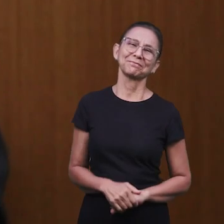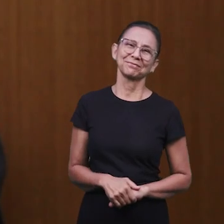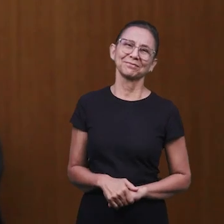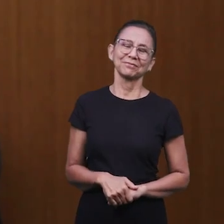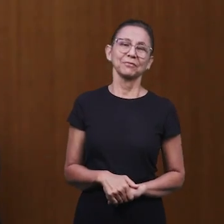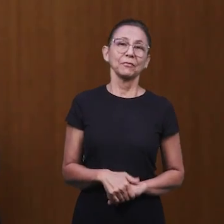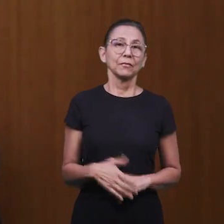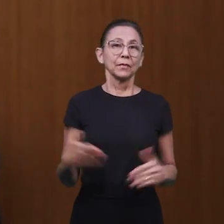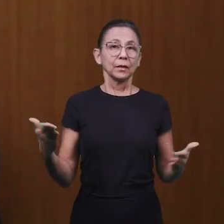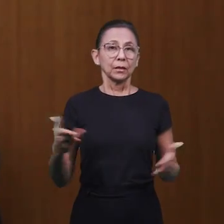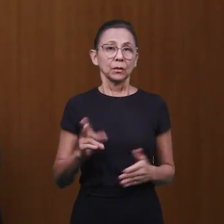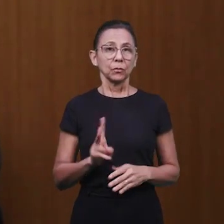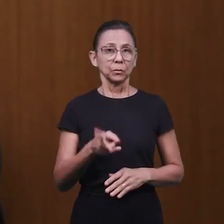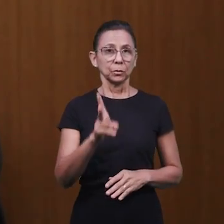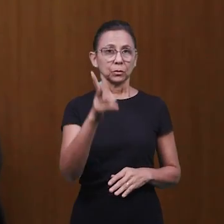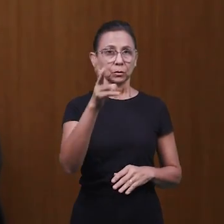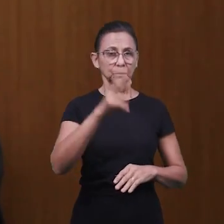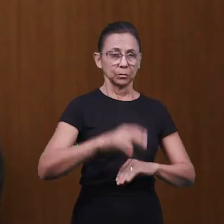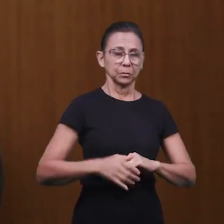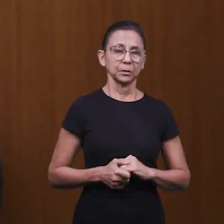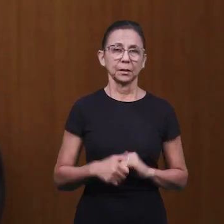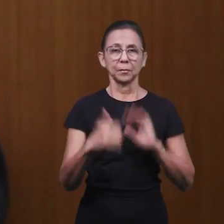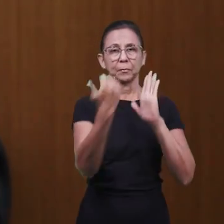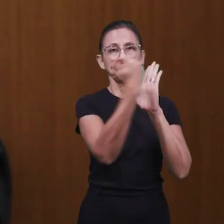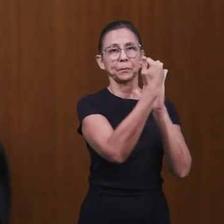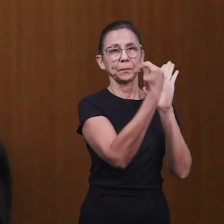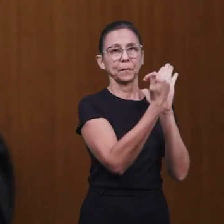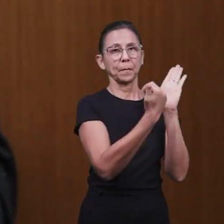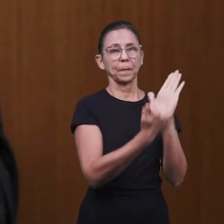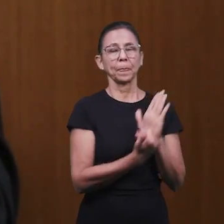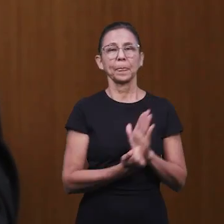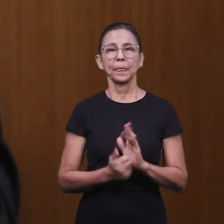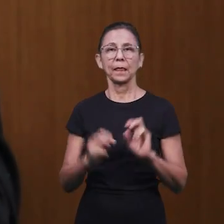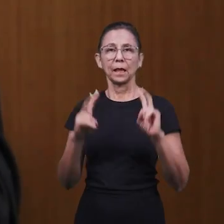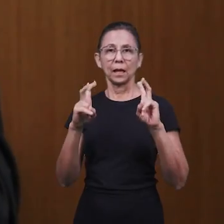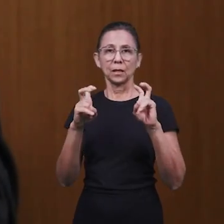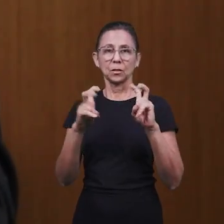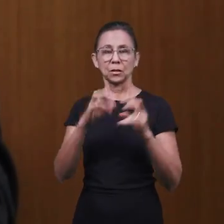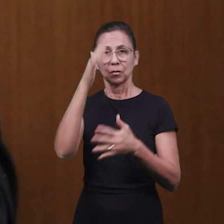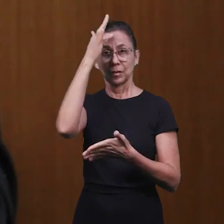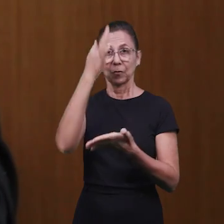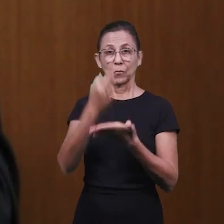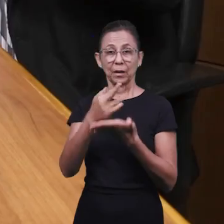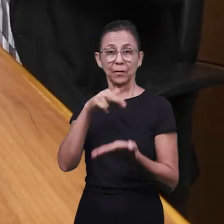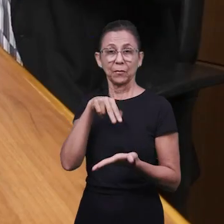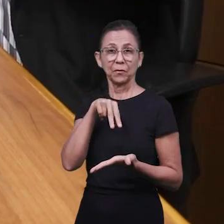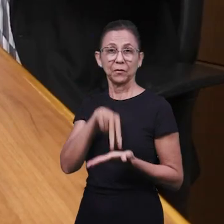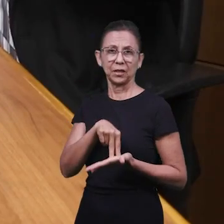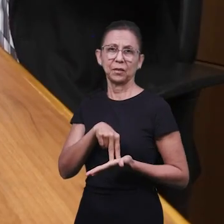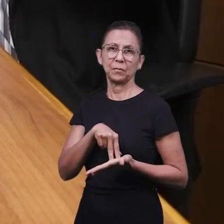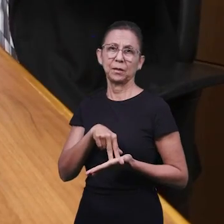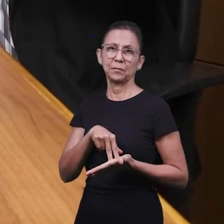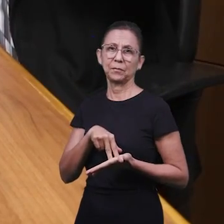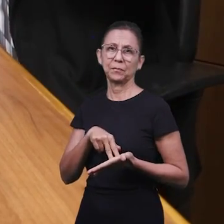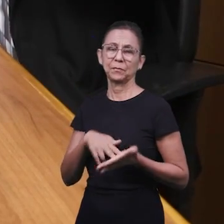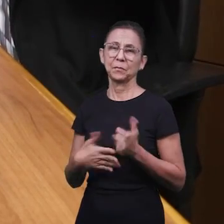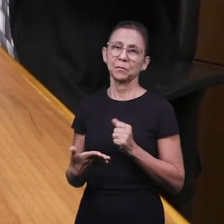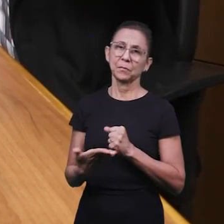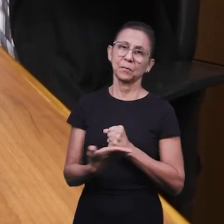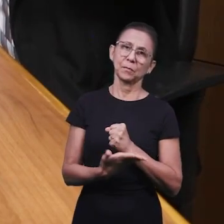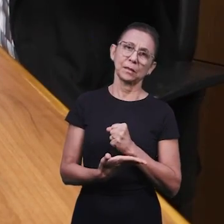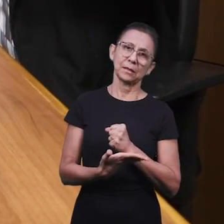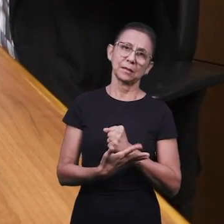E nós estamos numa sequência onde nós estamos abordando o assunto fé, firme fundamento. E eu quero,